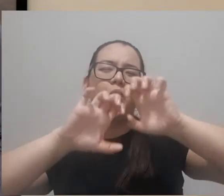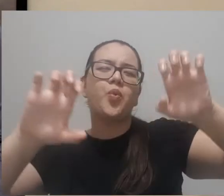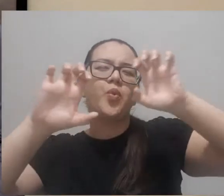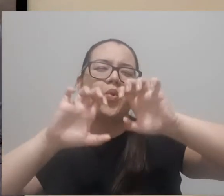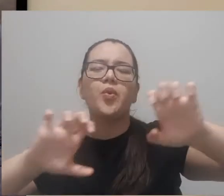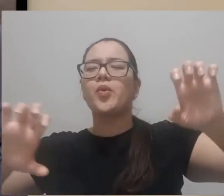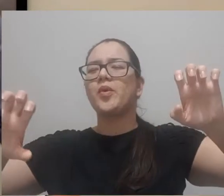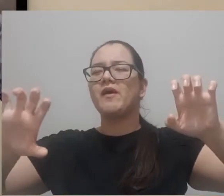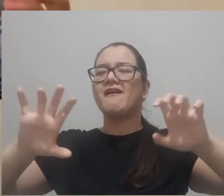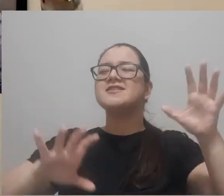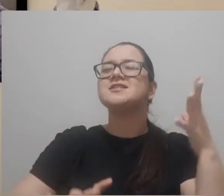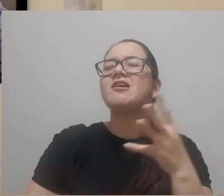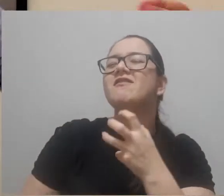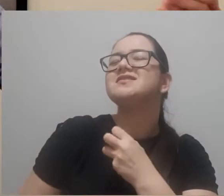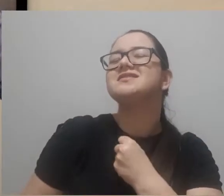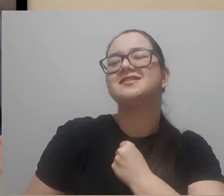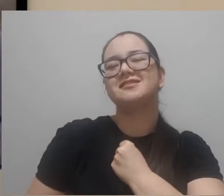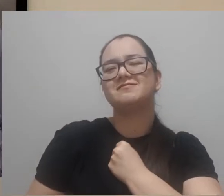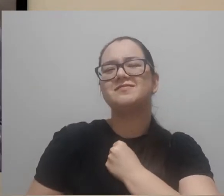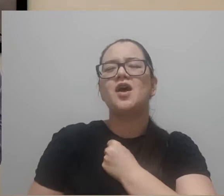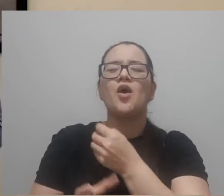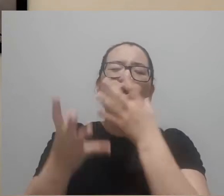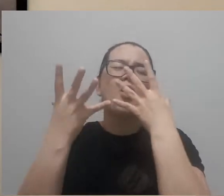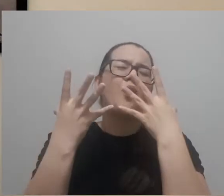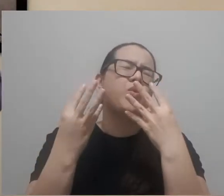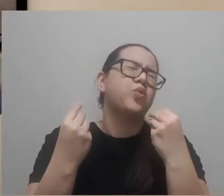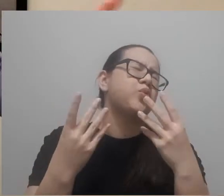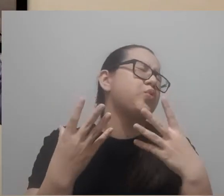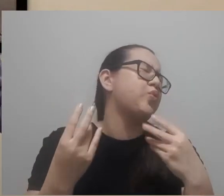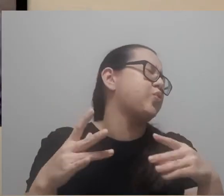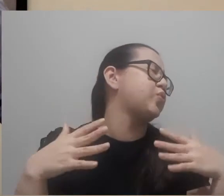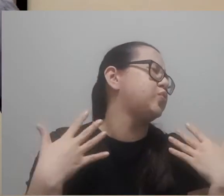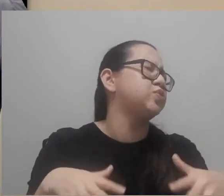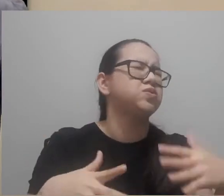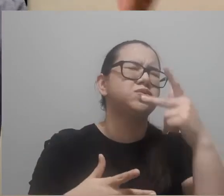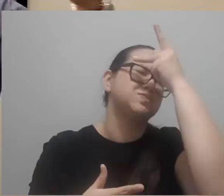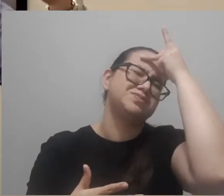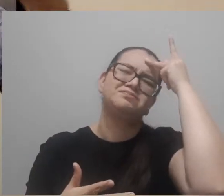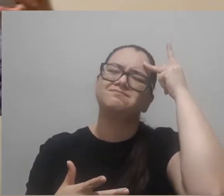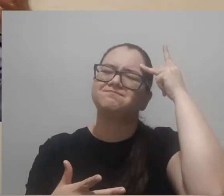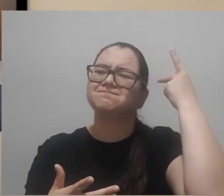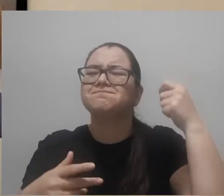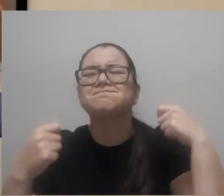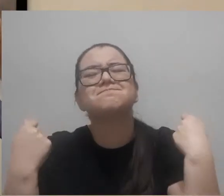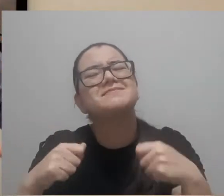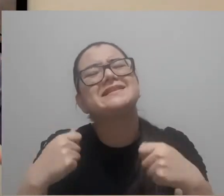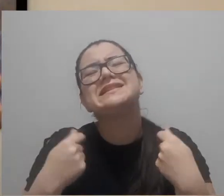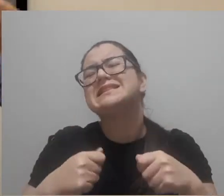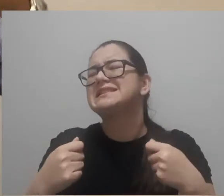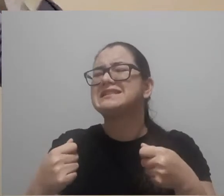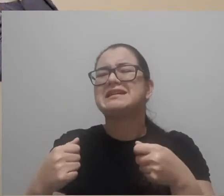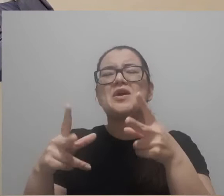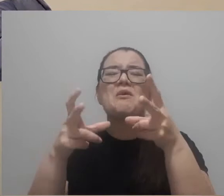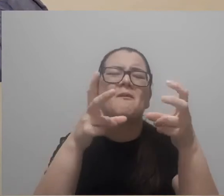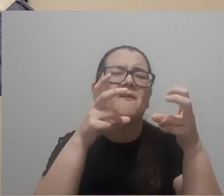precisam ouvir uma mensagem de esperança nesses dias? Quantas pessoas estão carentes de